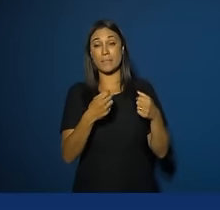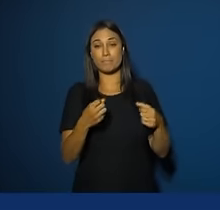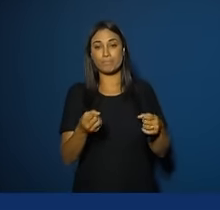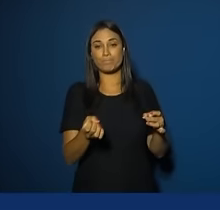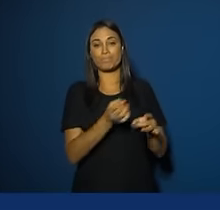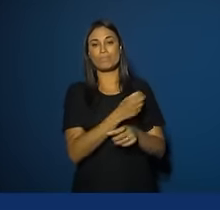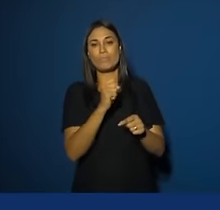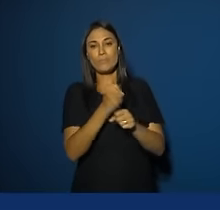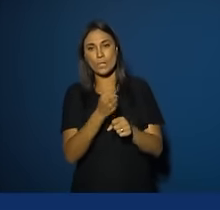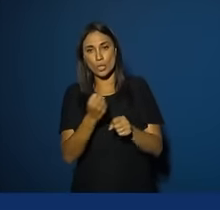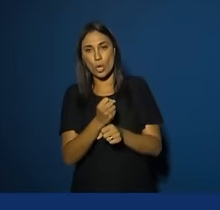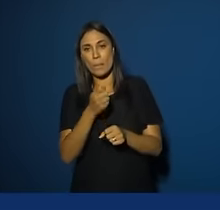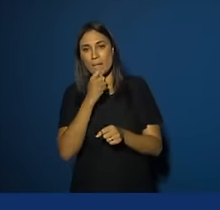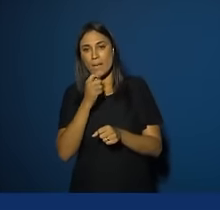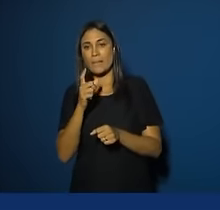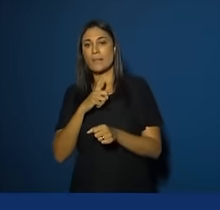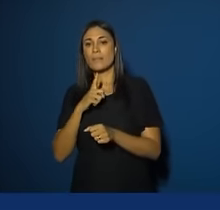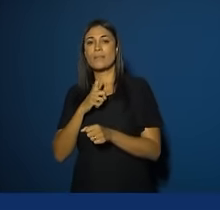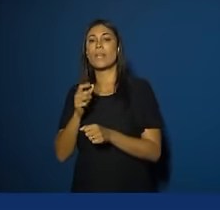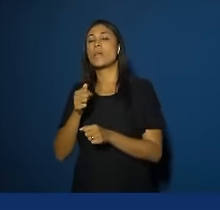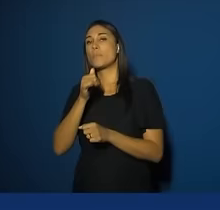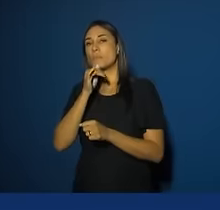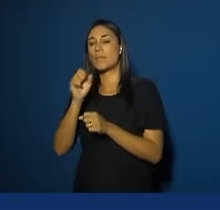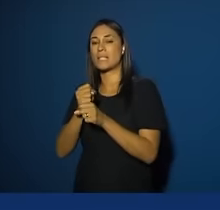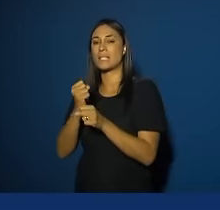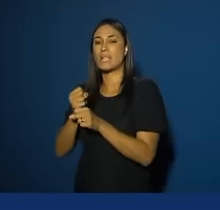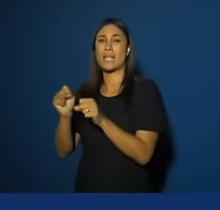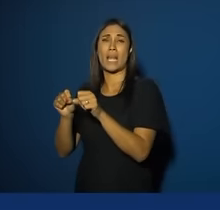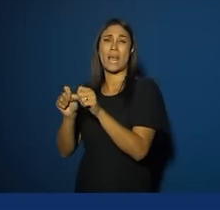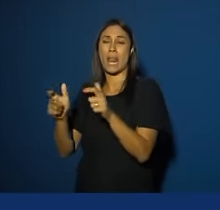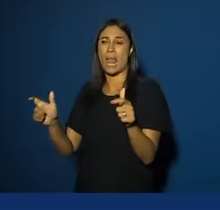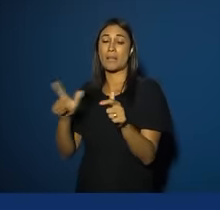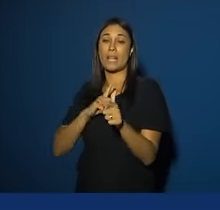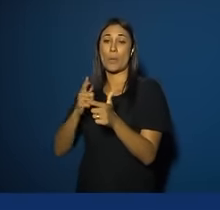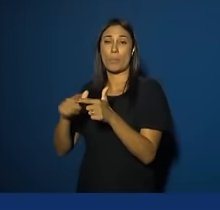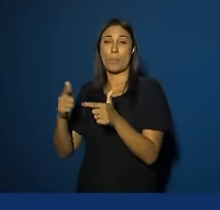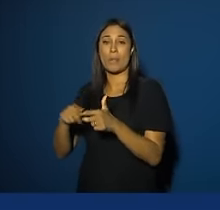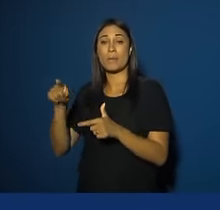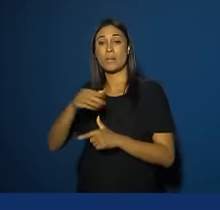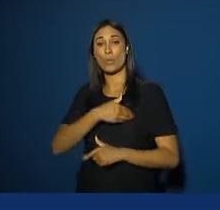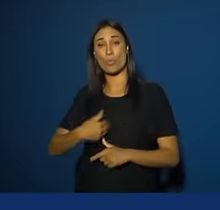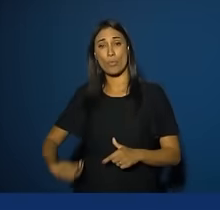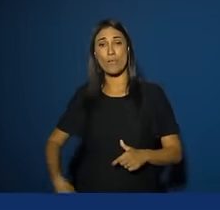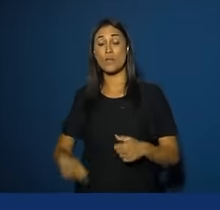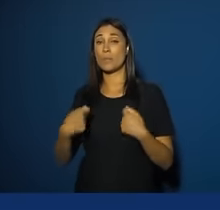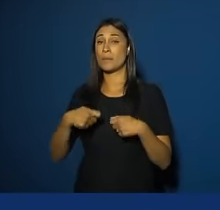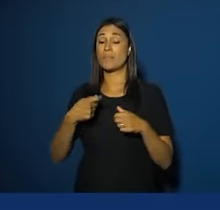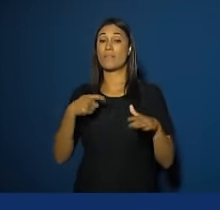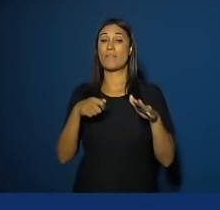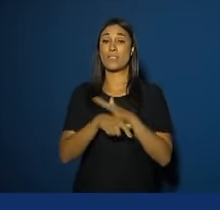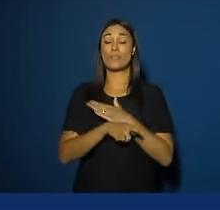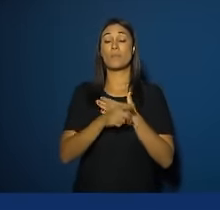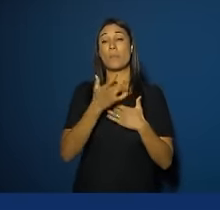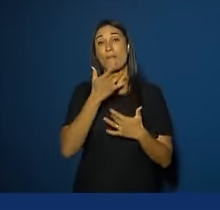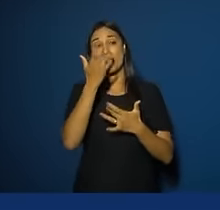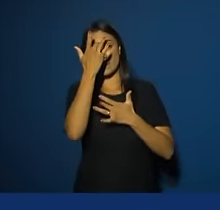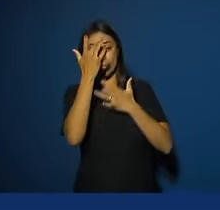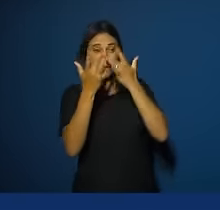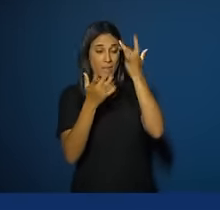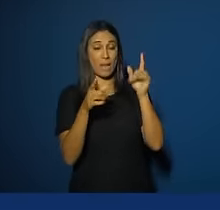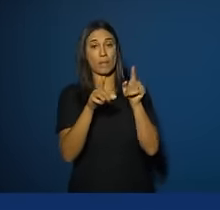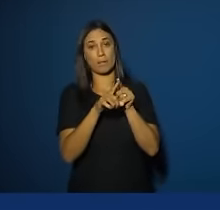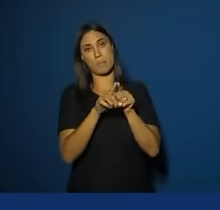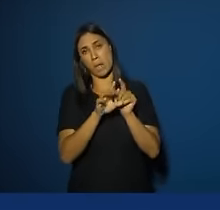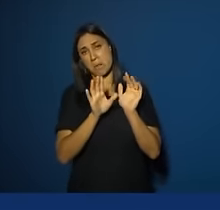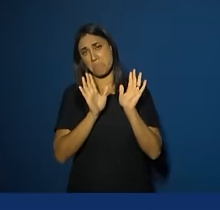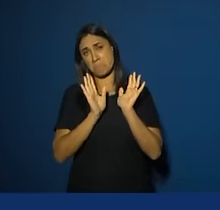obras ainda que não foram completadas. Um pedaço grande das construtoras chinesas está quebrado e está com problemas. Então, o governo precisa fazer algum tipo de bailout para facilitar a construção desses